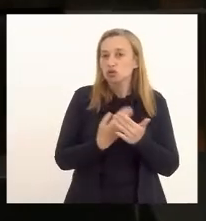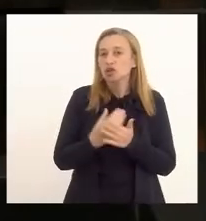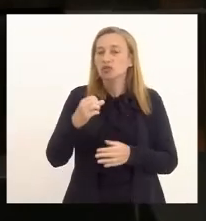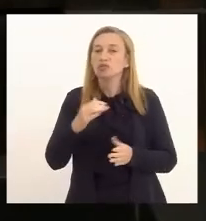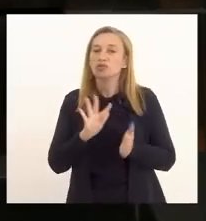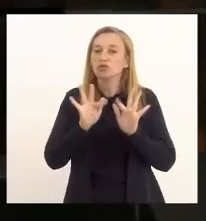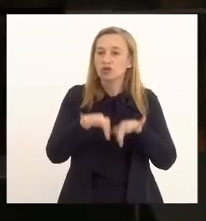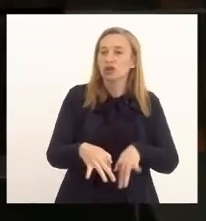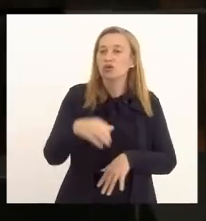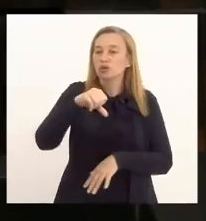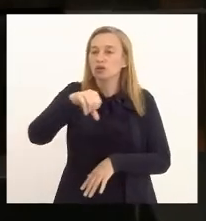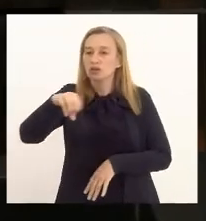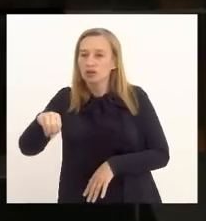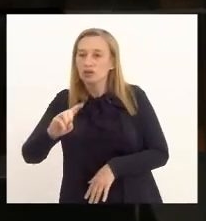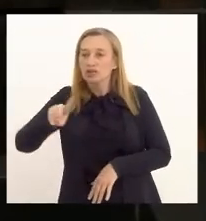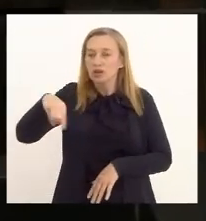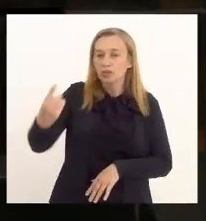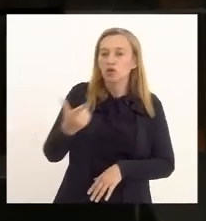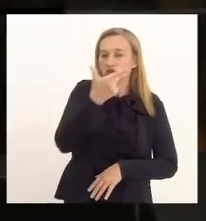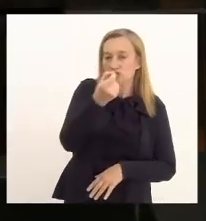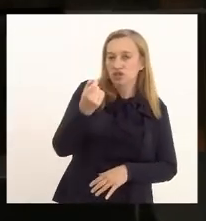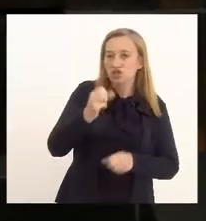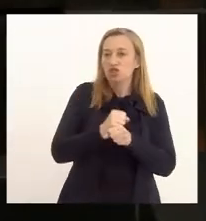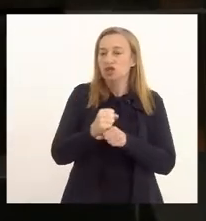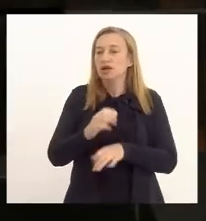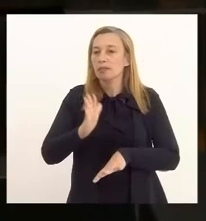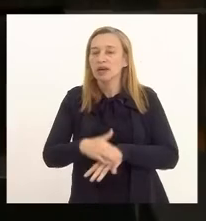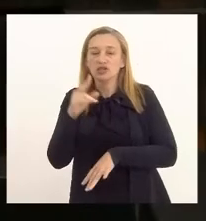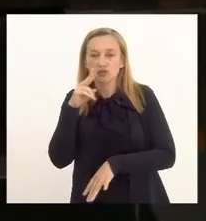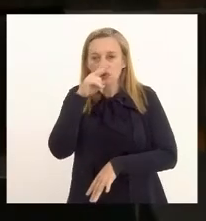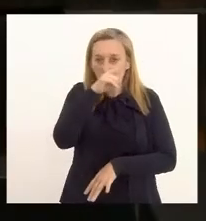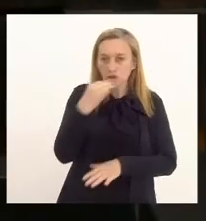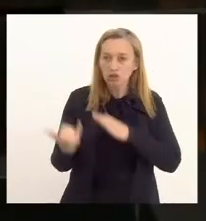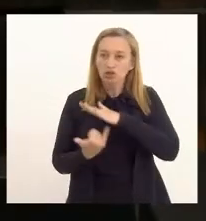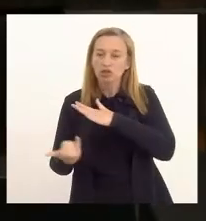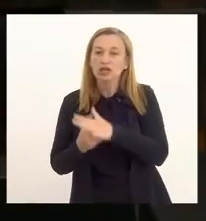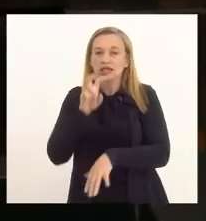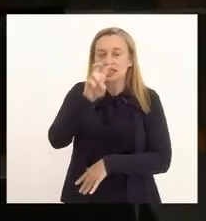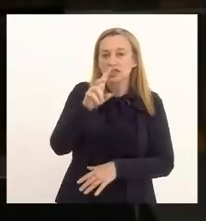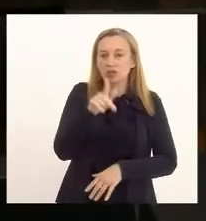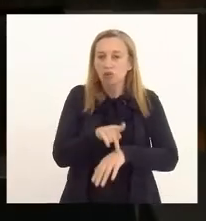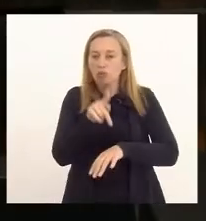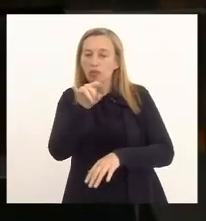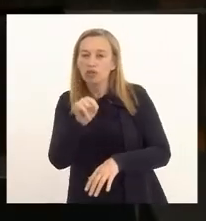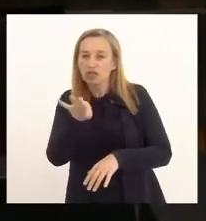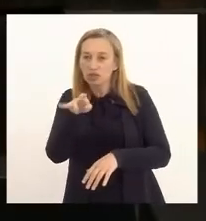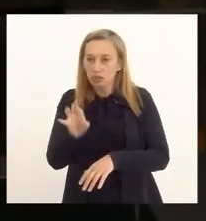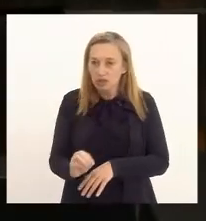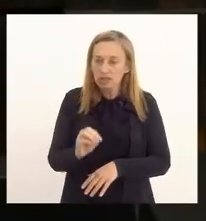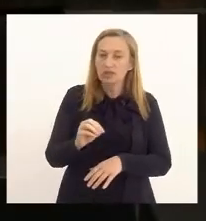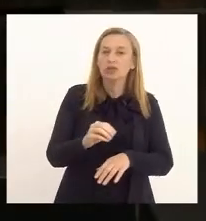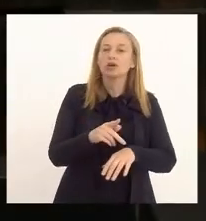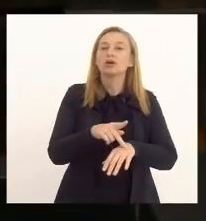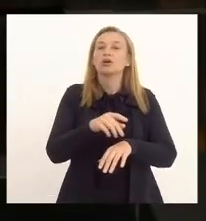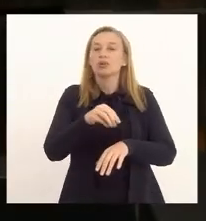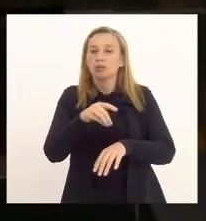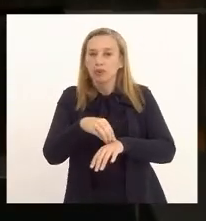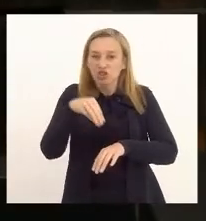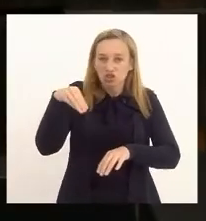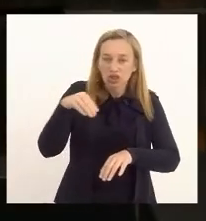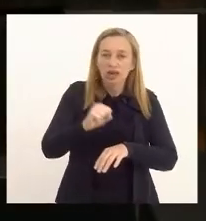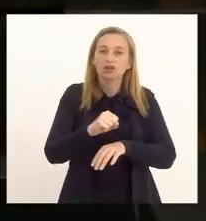90. Hoje, 20 anos depois, é uma instituição muito mais forte, com 5 pós-graduações lato sensu, programas de mestrado,